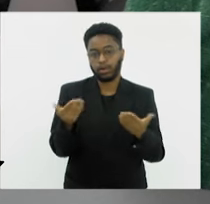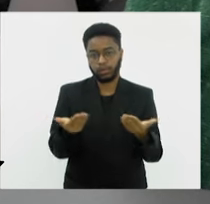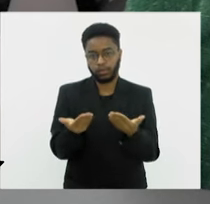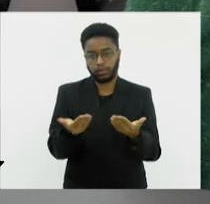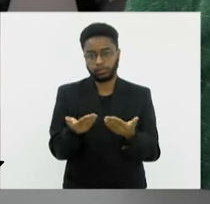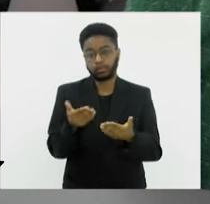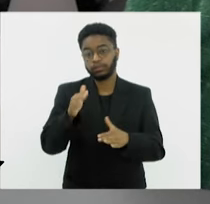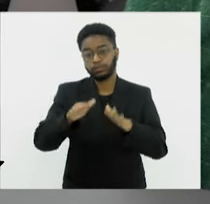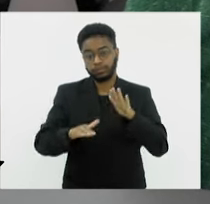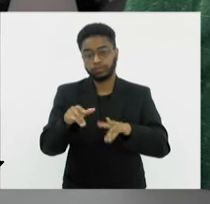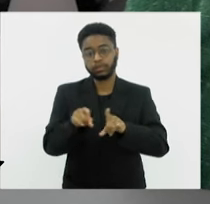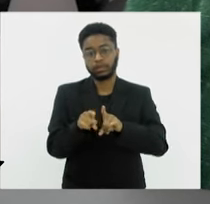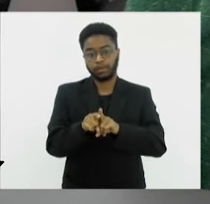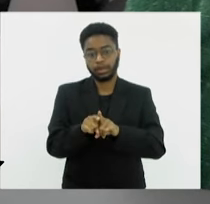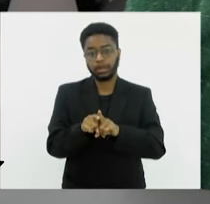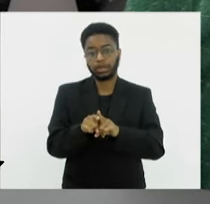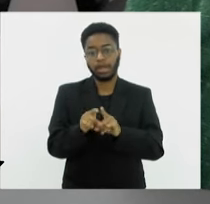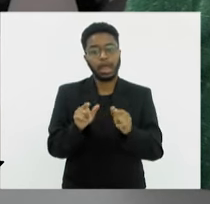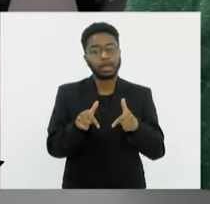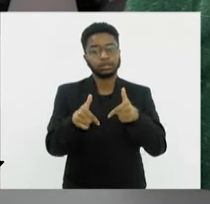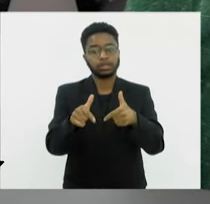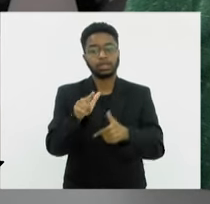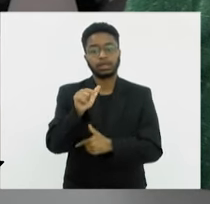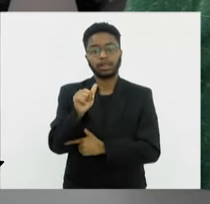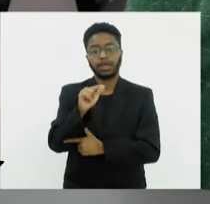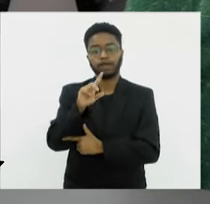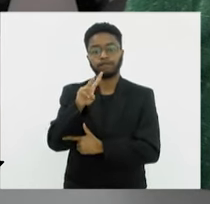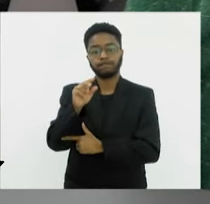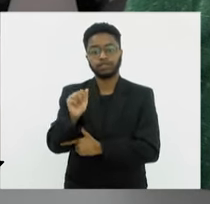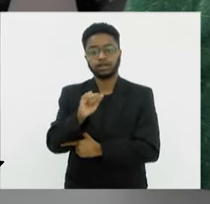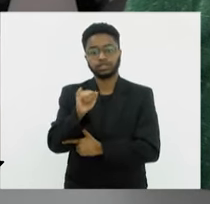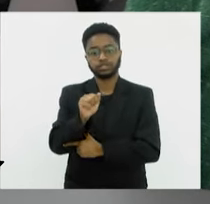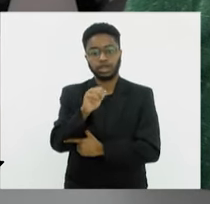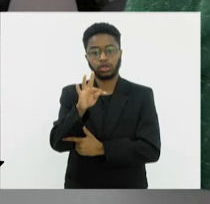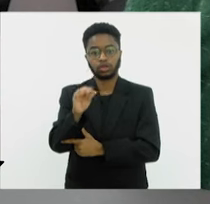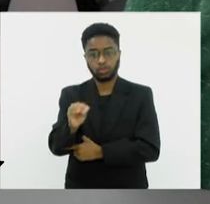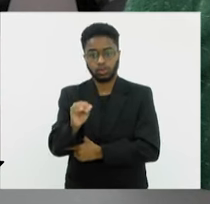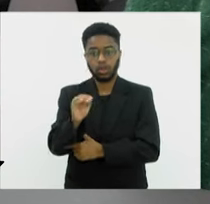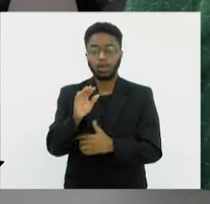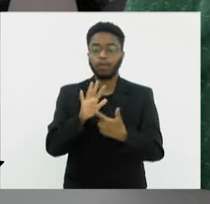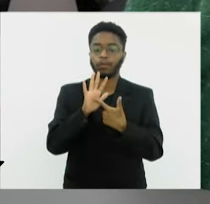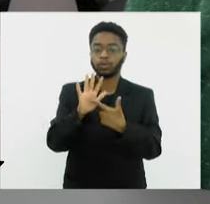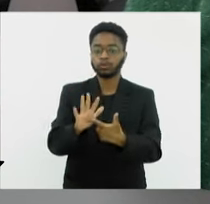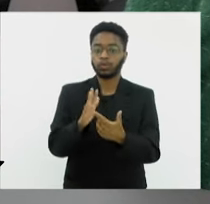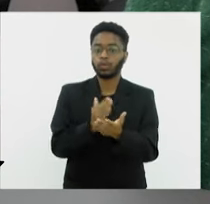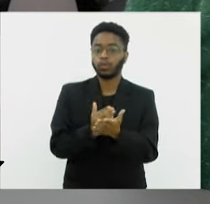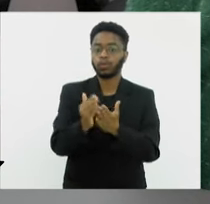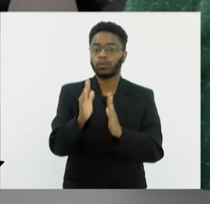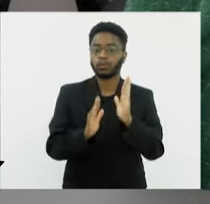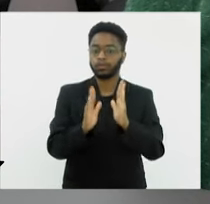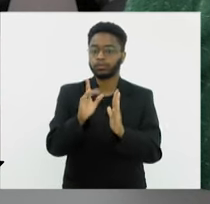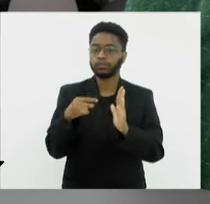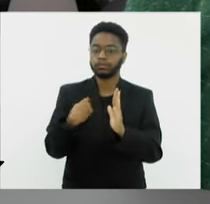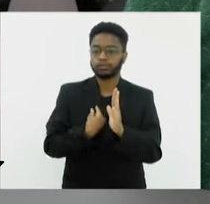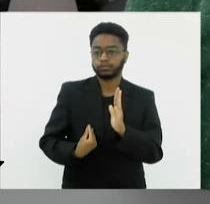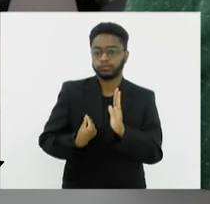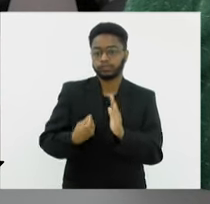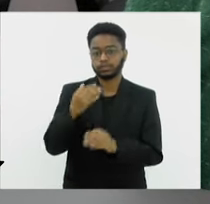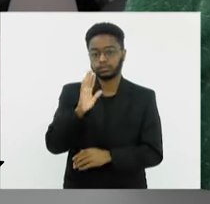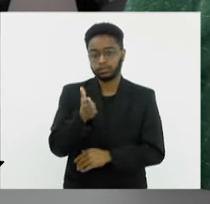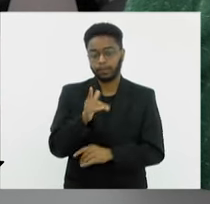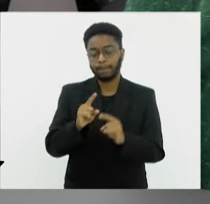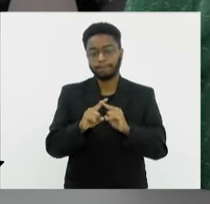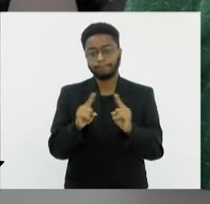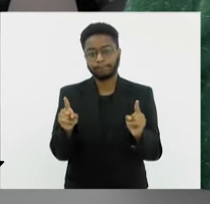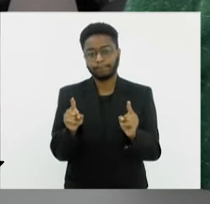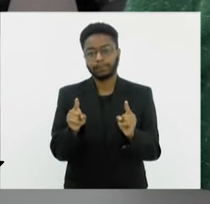a própria Lava Jato tenha sido um período onde isso se manifestou com, né, o início de um ciclo que a gente vivenciou. Mas mesmo